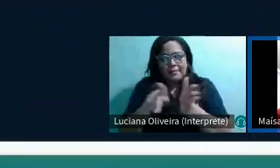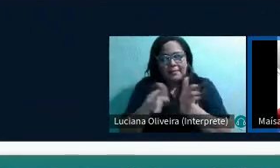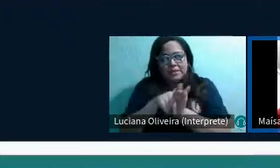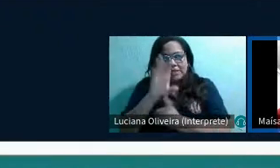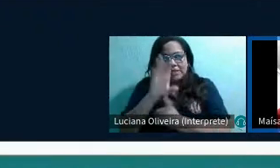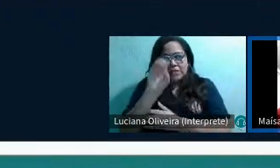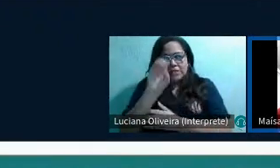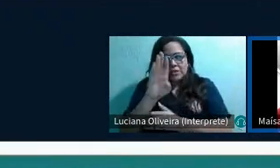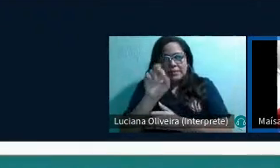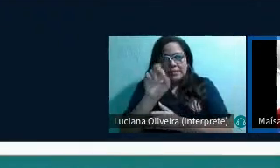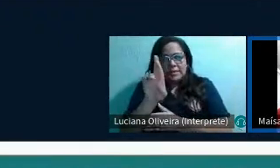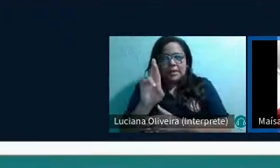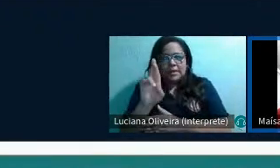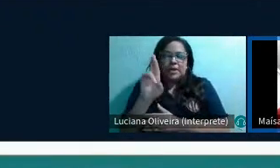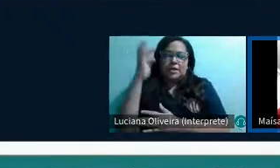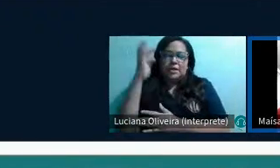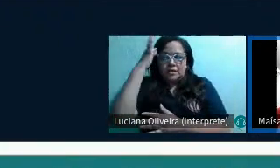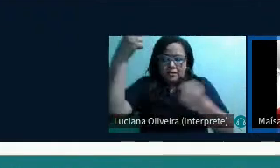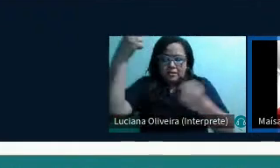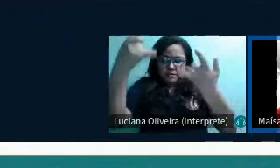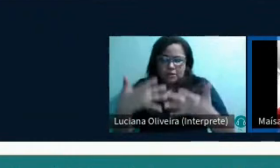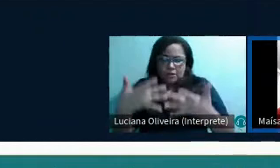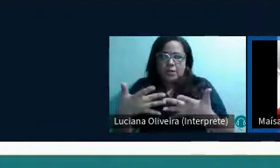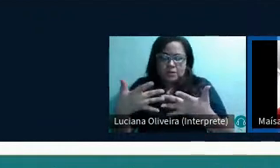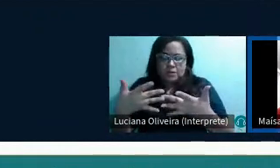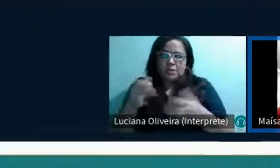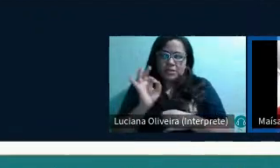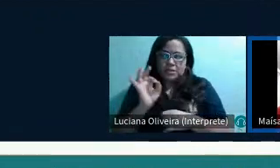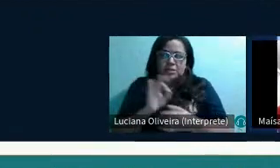ser útil tanto para a OBR prática quanto para a teórica.